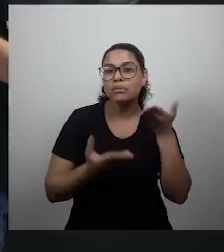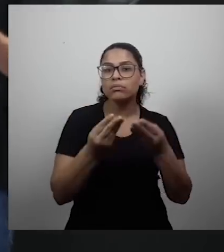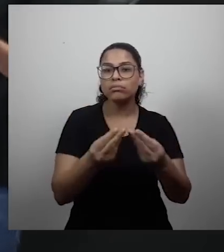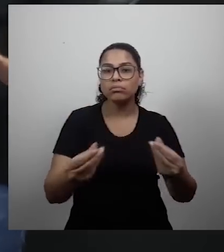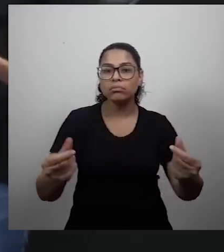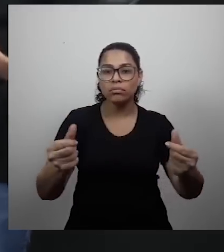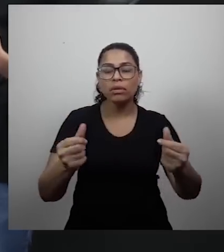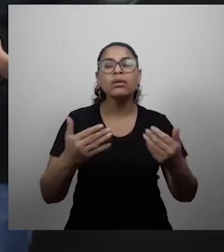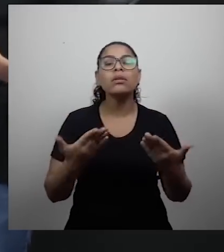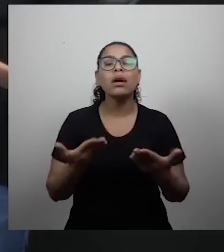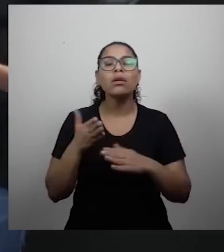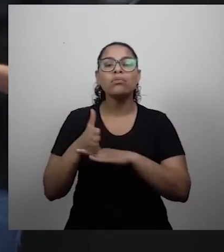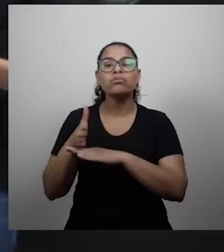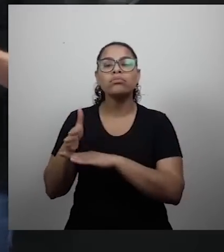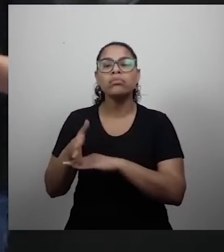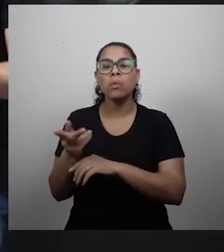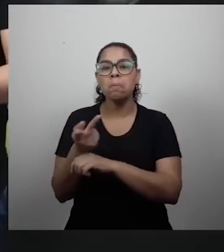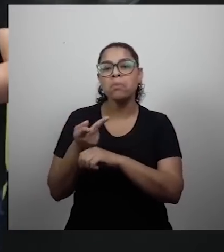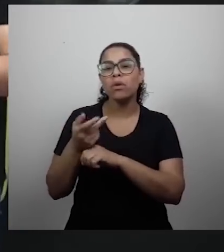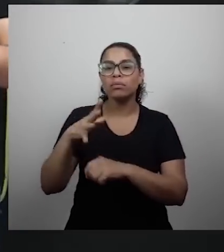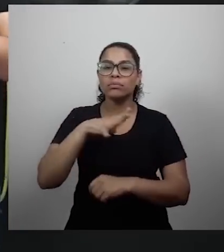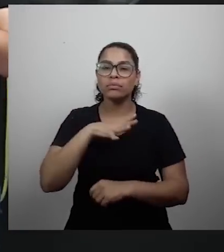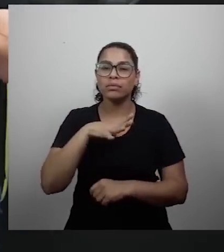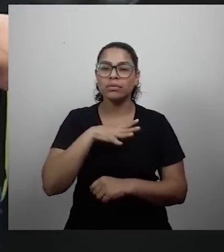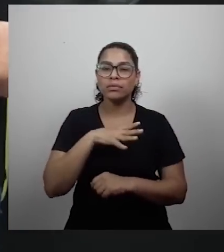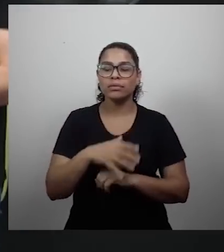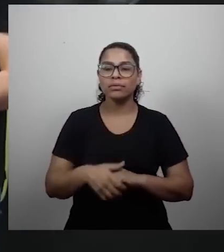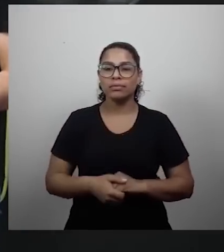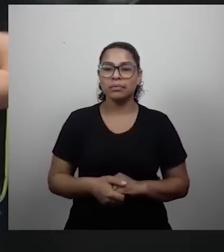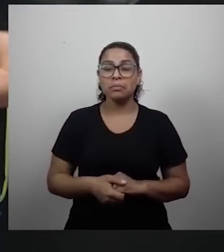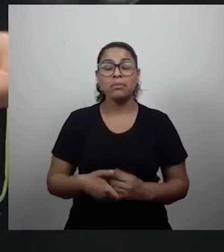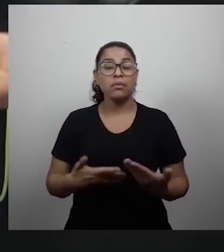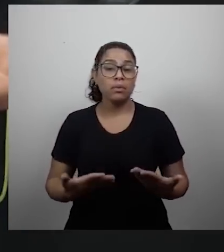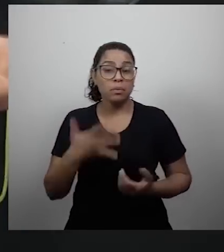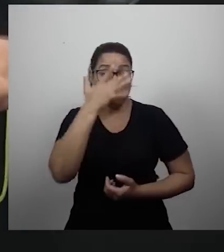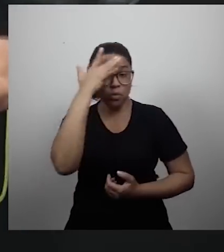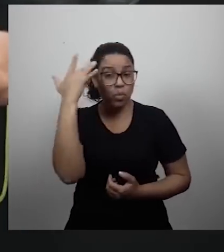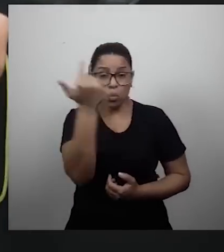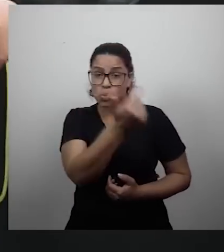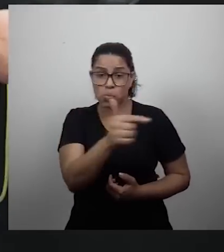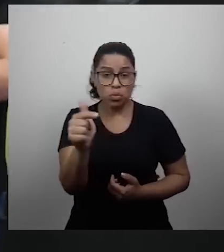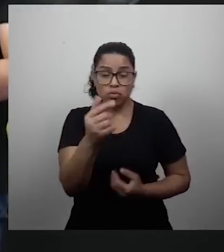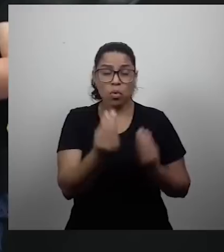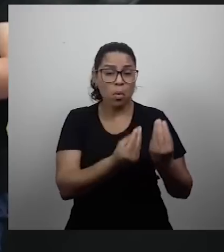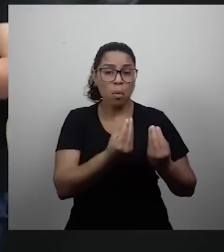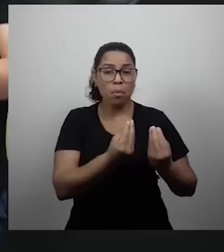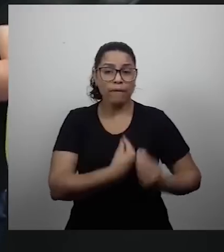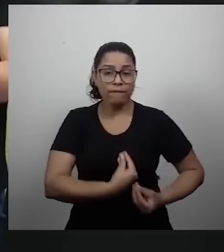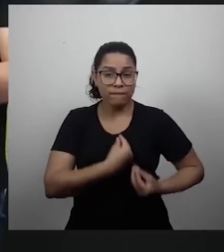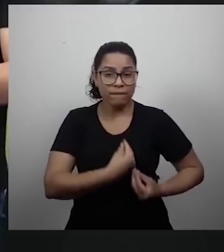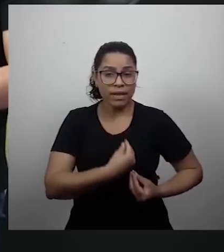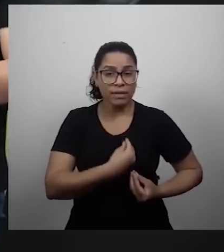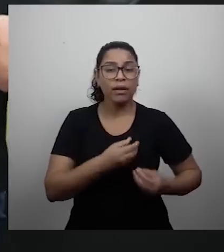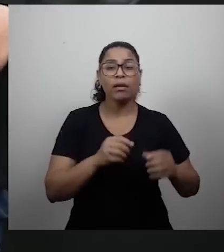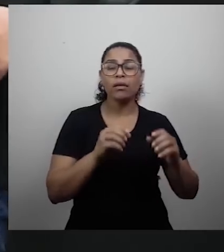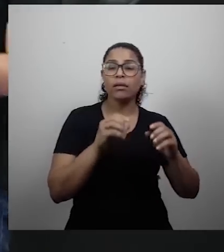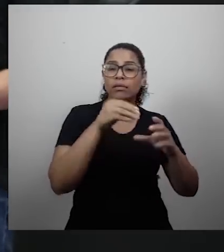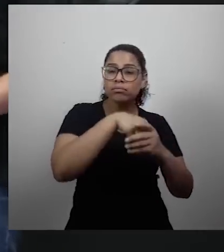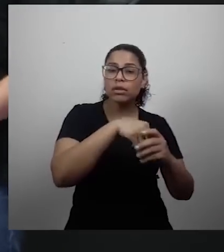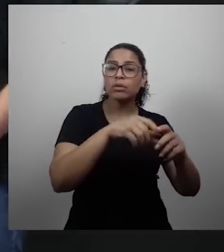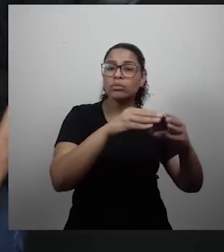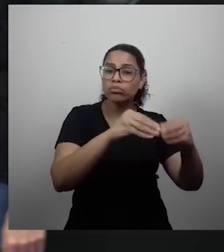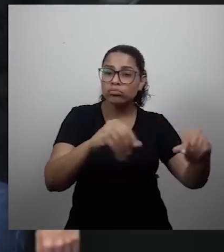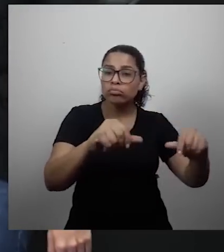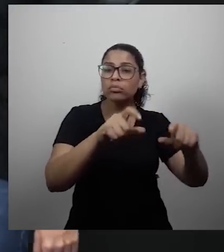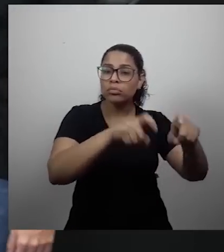e fosse para a cidade. Ou seja, muitos sem terra, pessoas que não tinham mais como viver no campo, também por conta dos cercamentos,